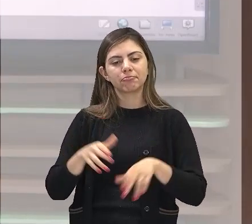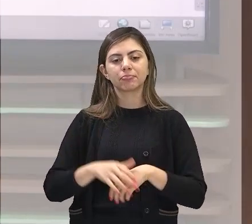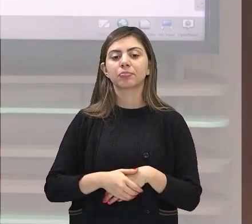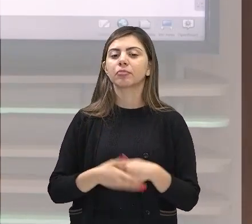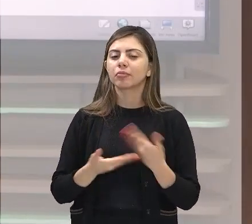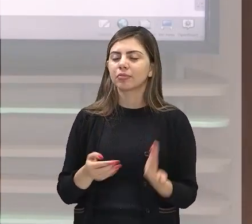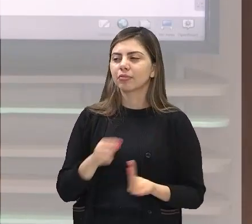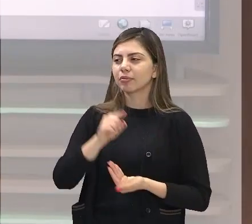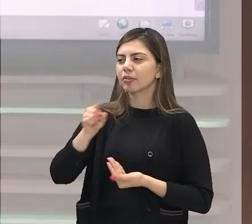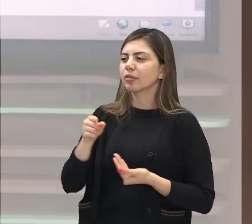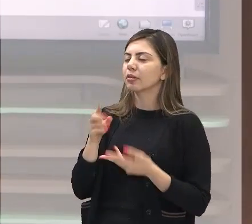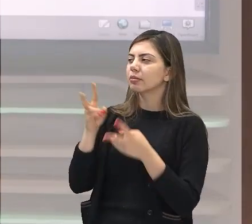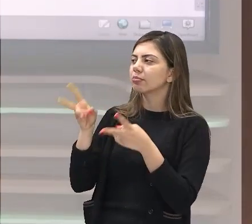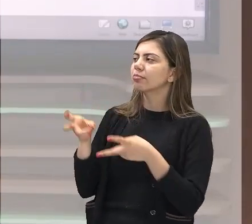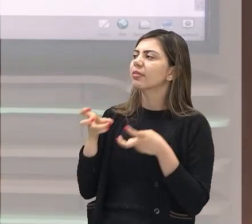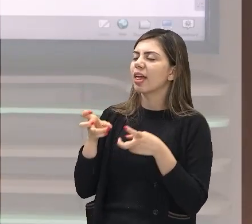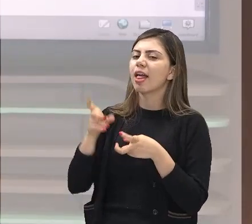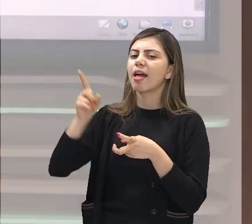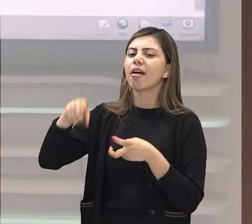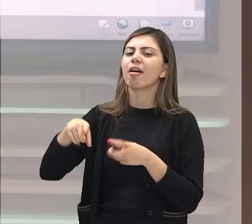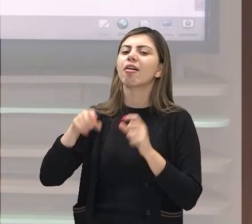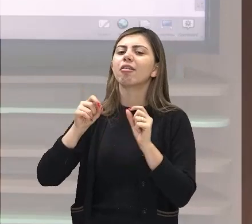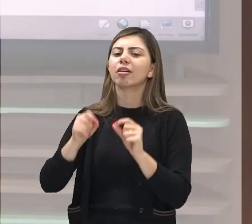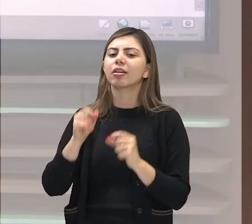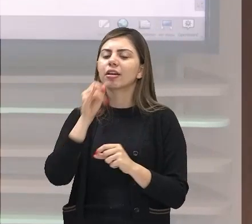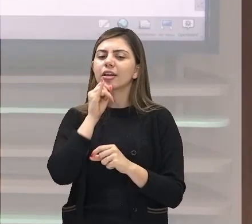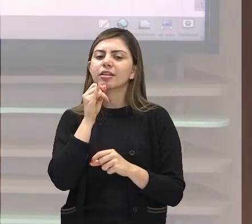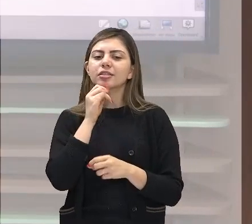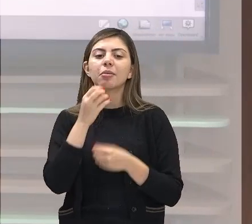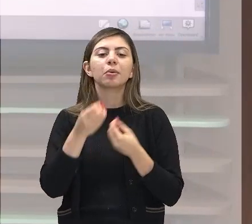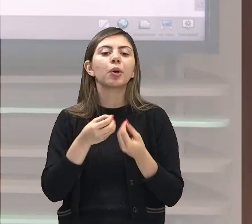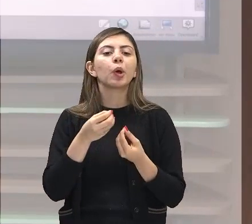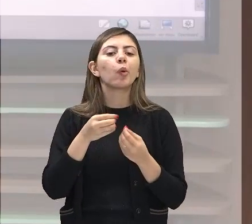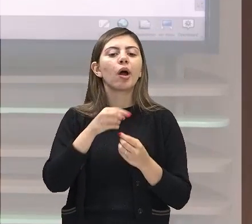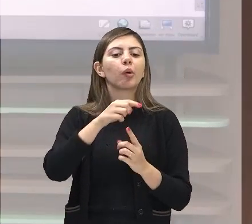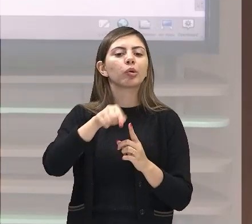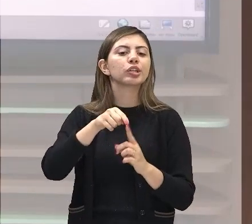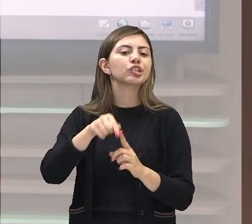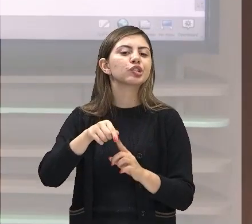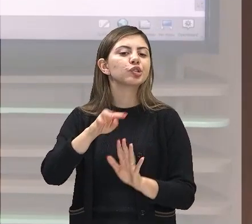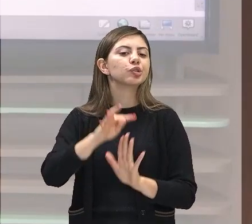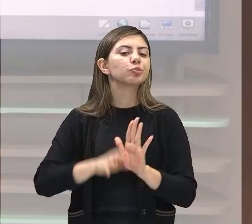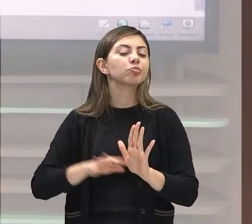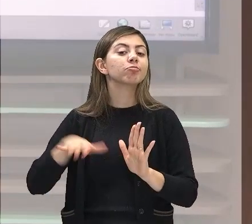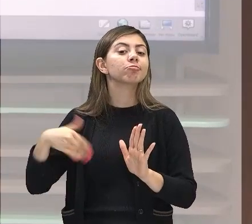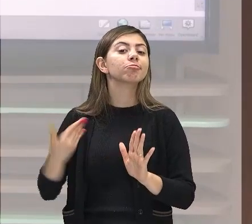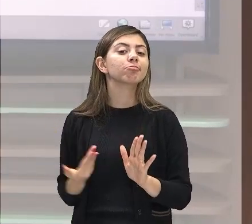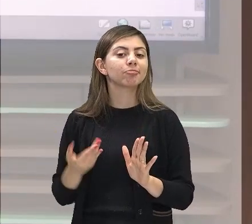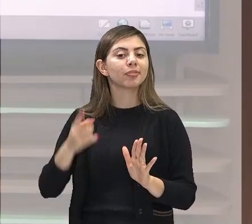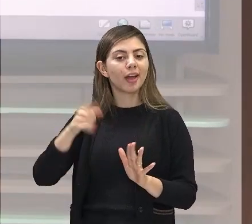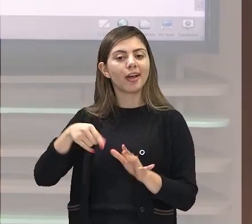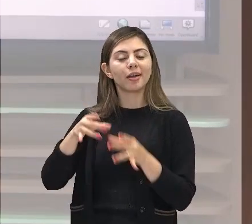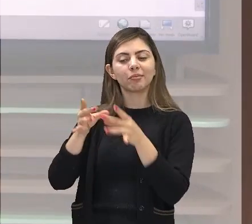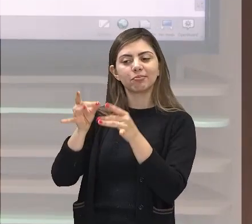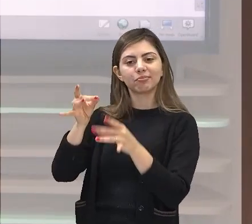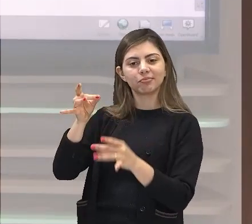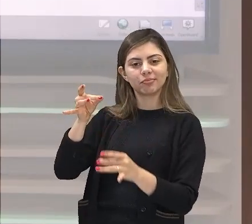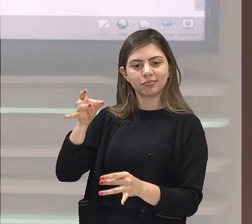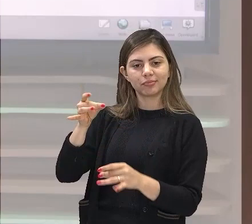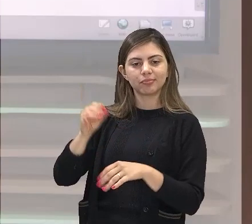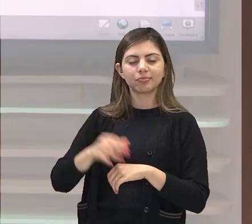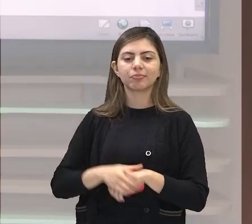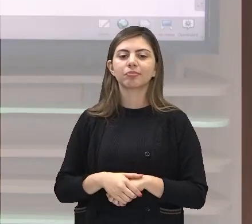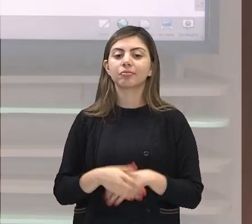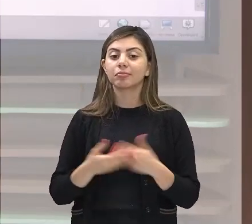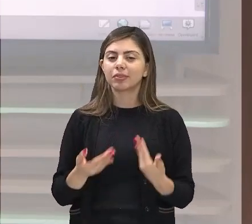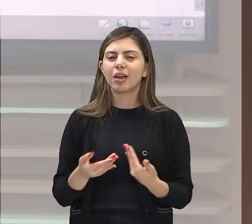aqui você tem o exemplo, então, de que tipo textual, de que tipologia textual? Descrição. E no